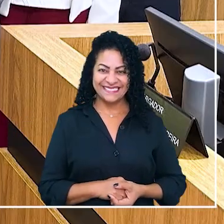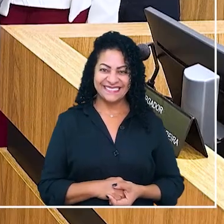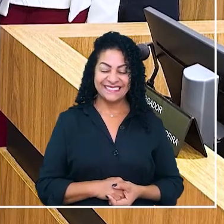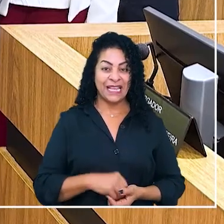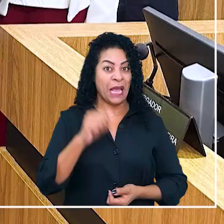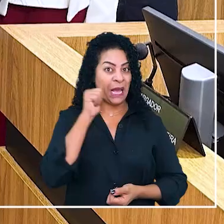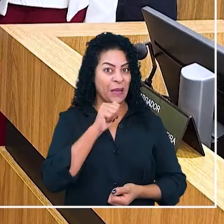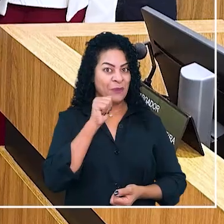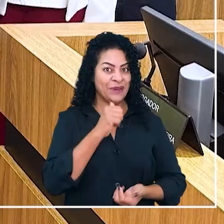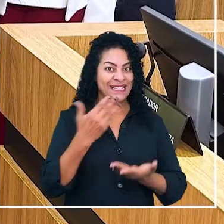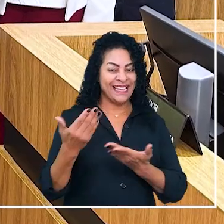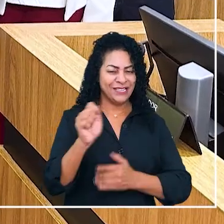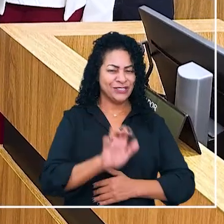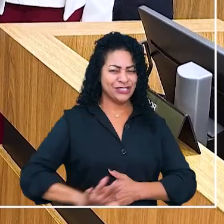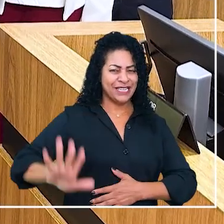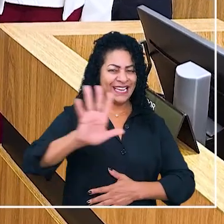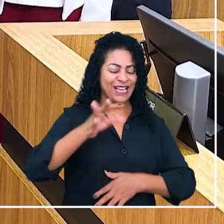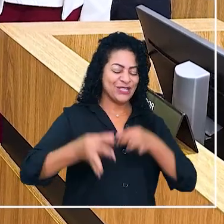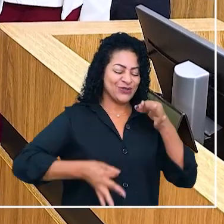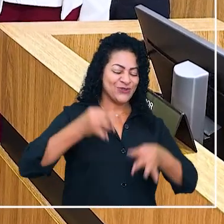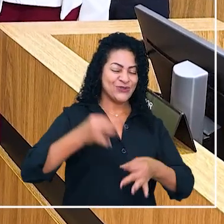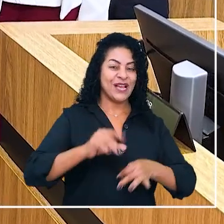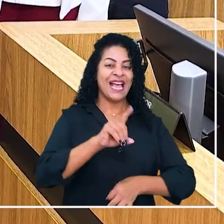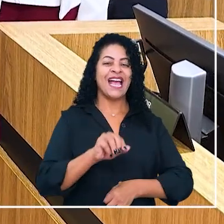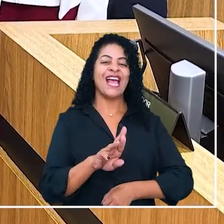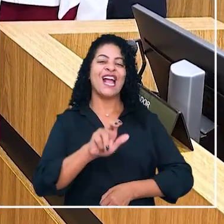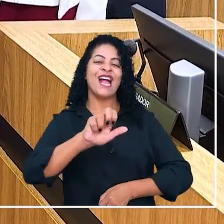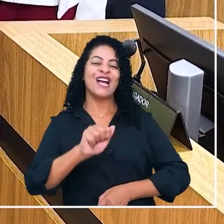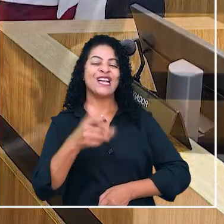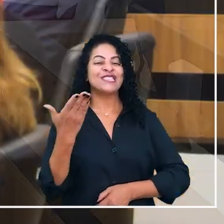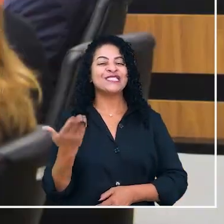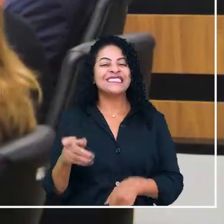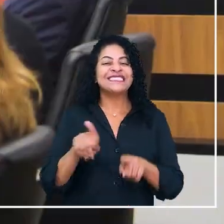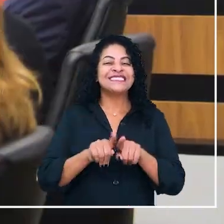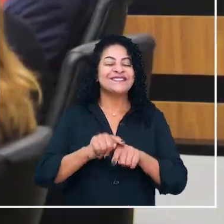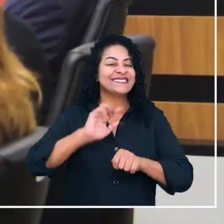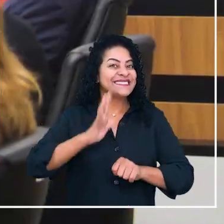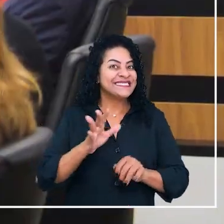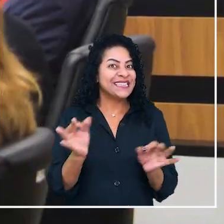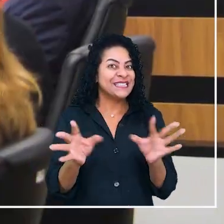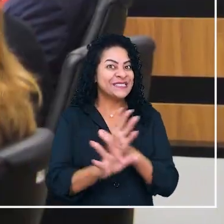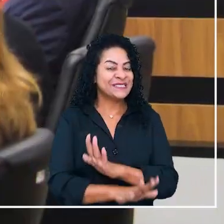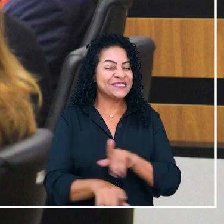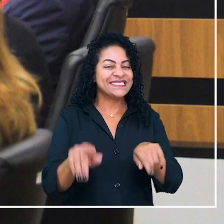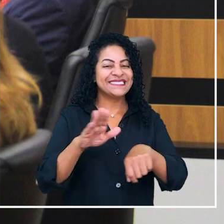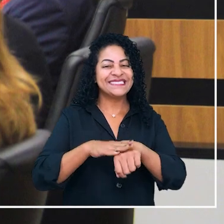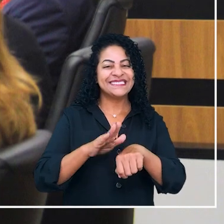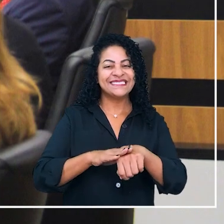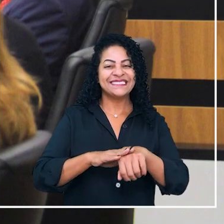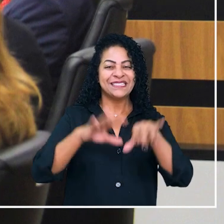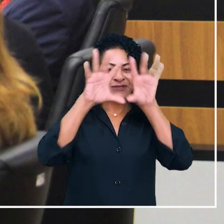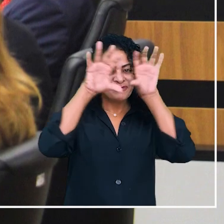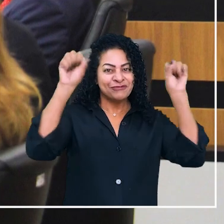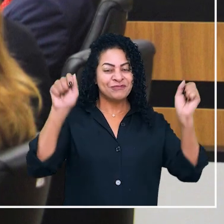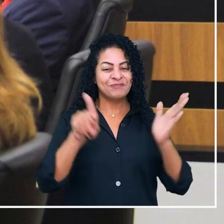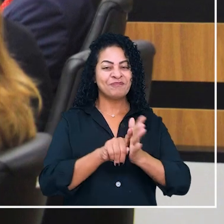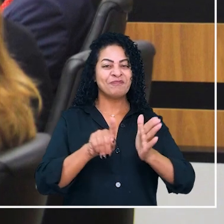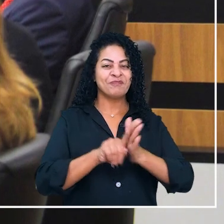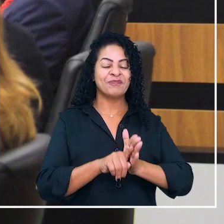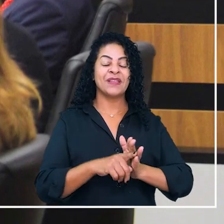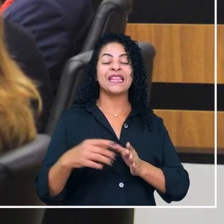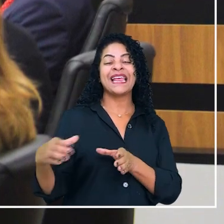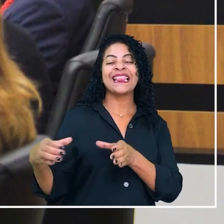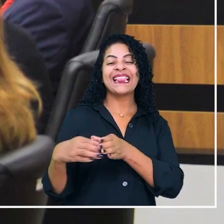A Corregedora-Geral da Justiça do Trabalho, ministra Dora Maria da Costa, realizou correição ordinária no Tribunal Regional do Trabalho